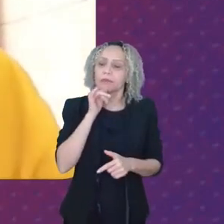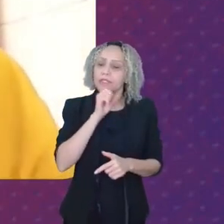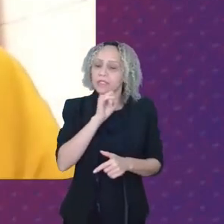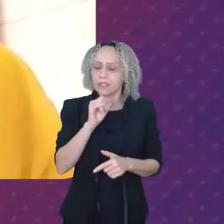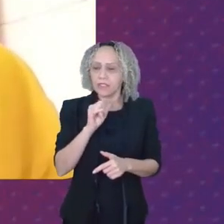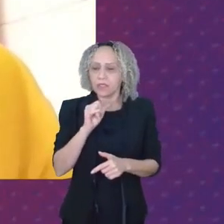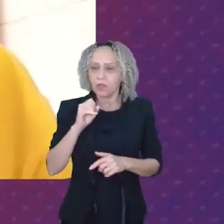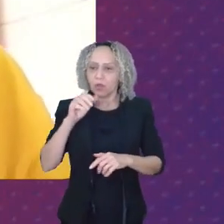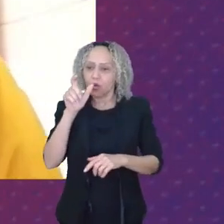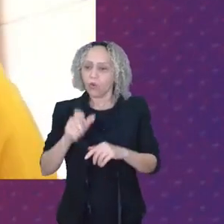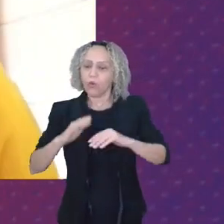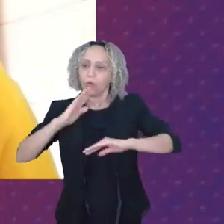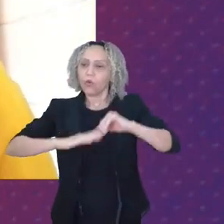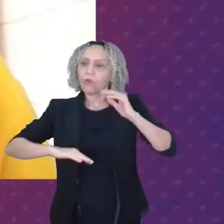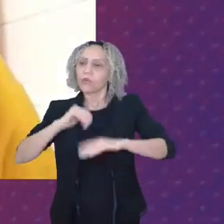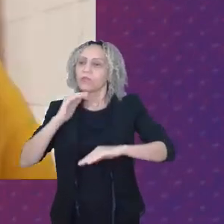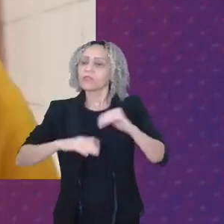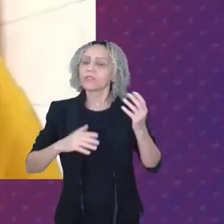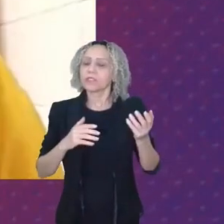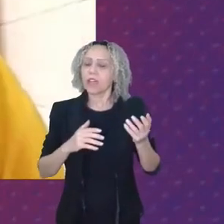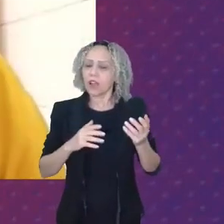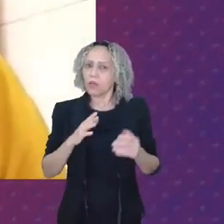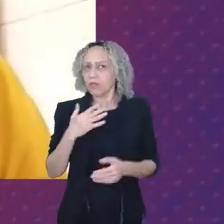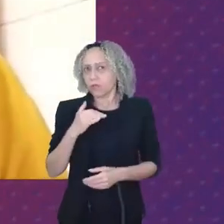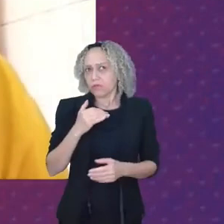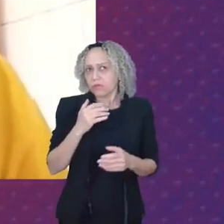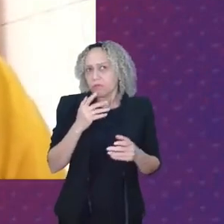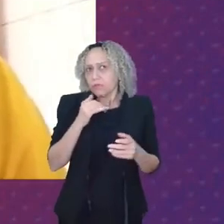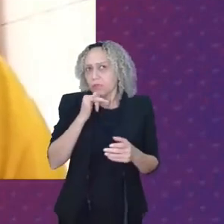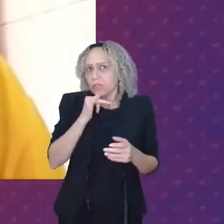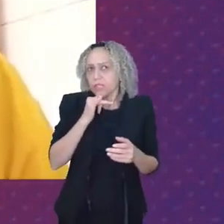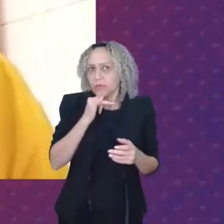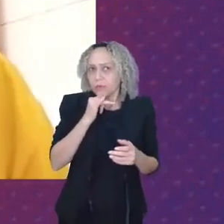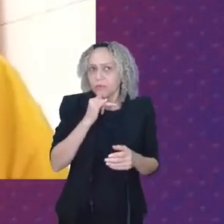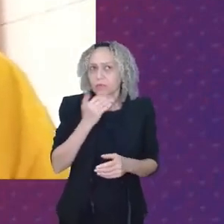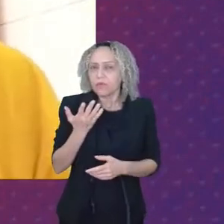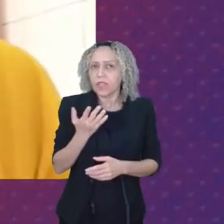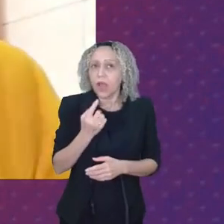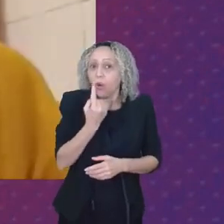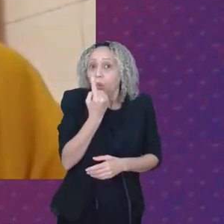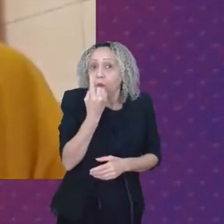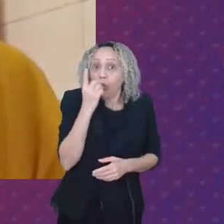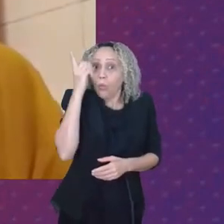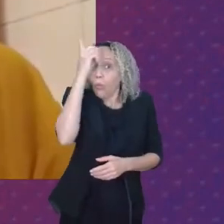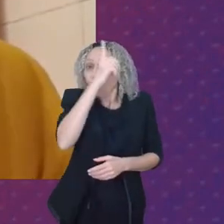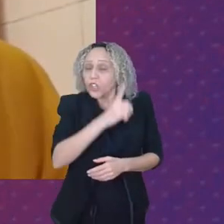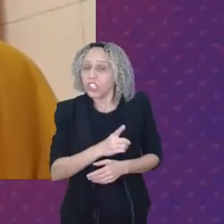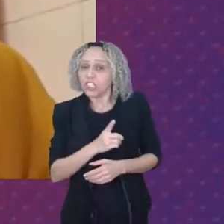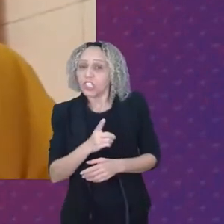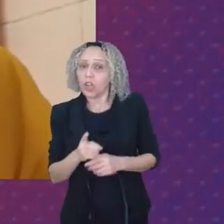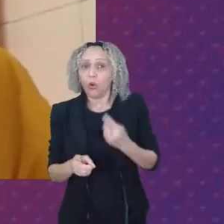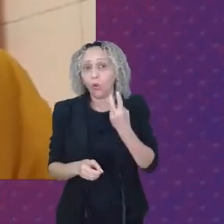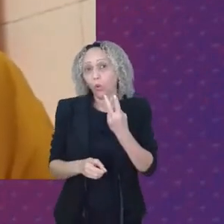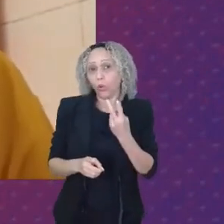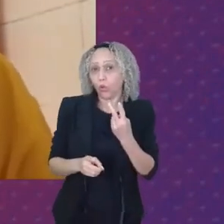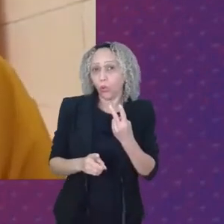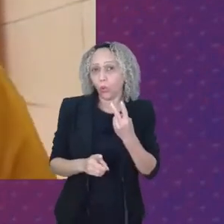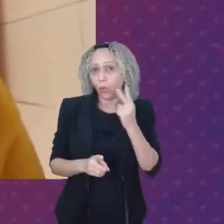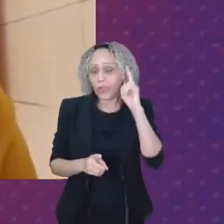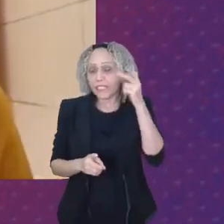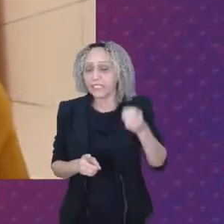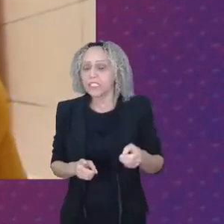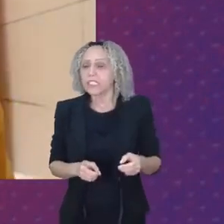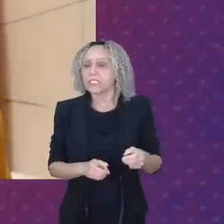semana, aquele contrato dele é formalizado. Ele recebe todos os direitos, né, claro, de acordo com o valor do plantão,